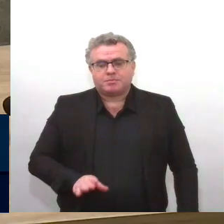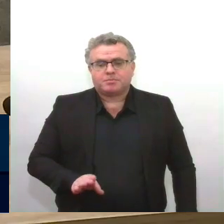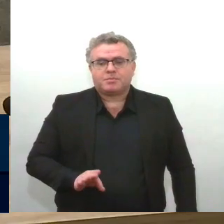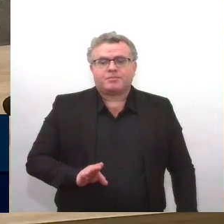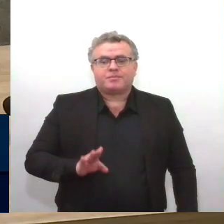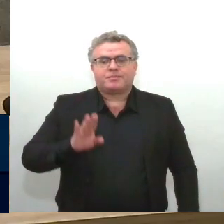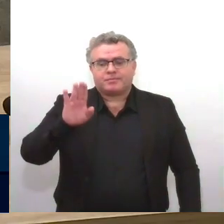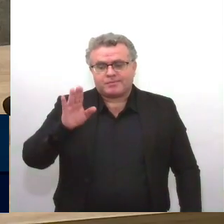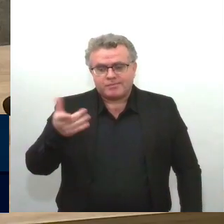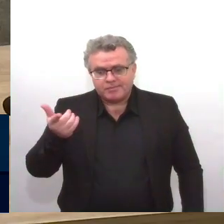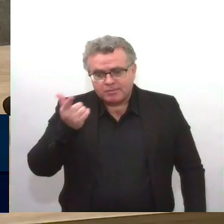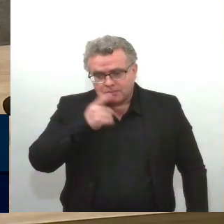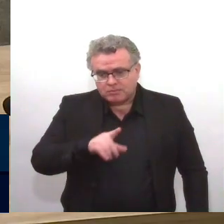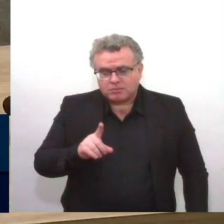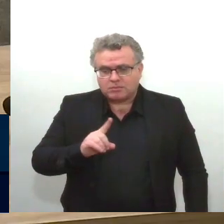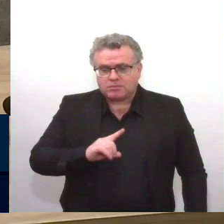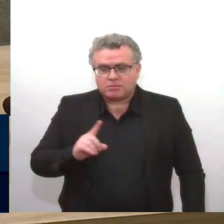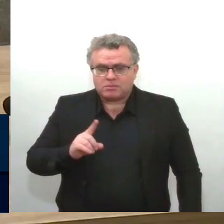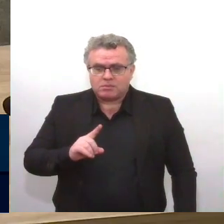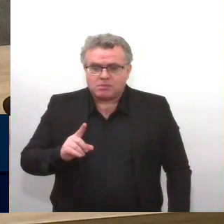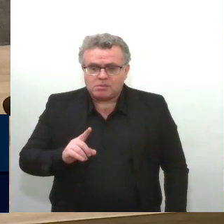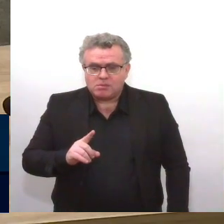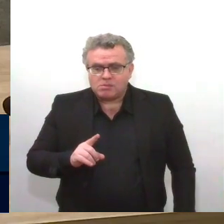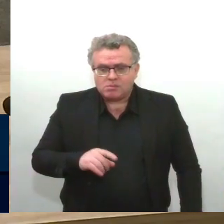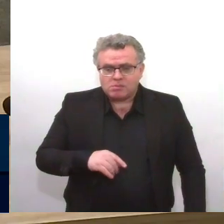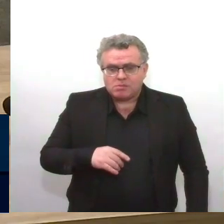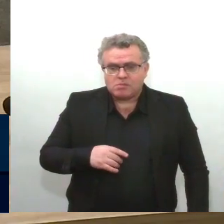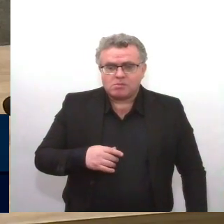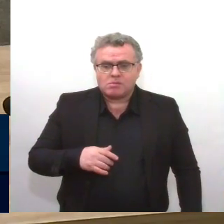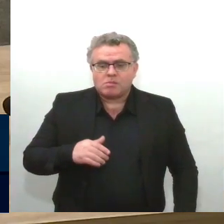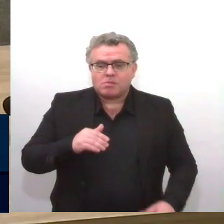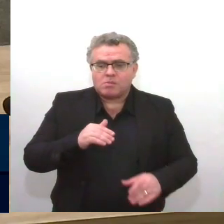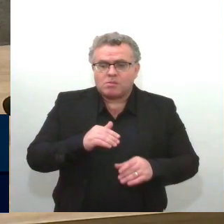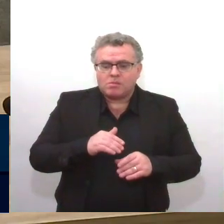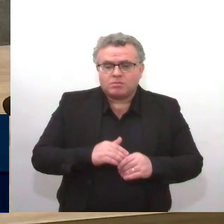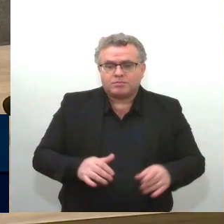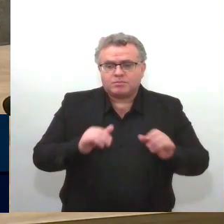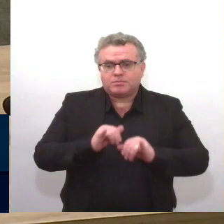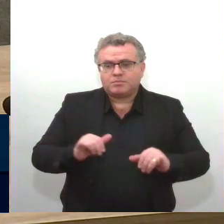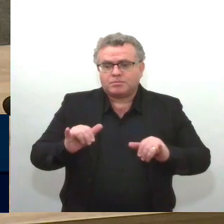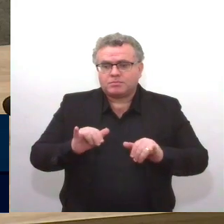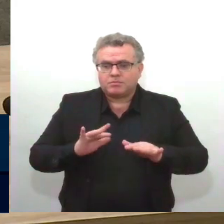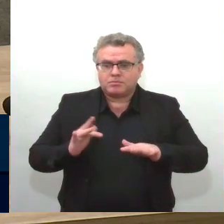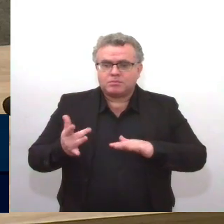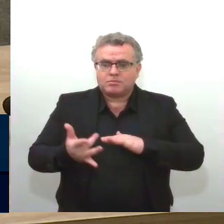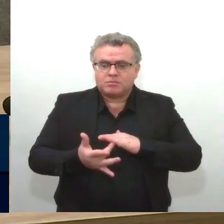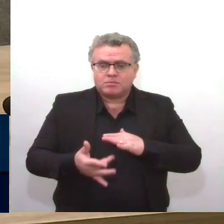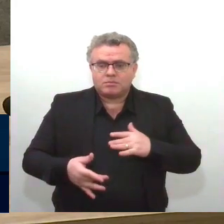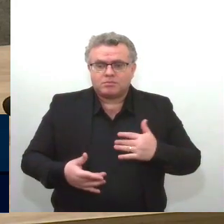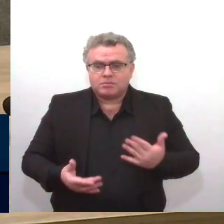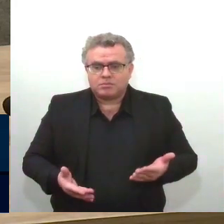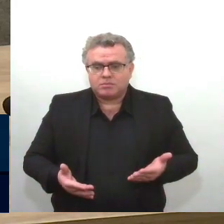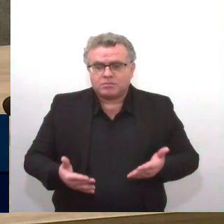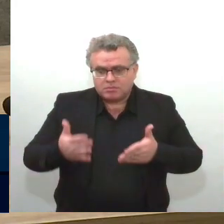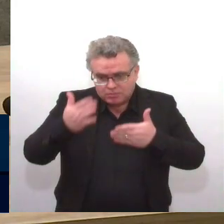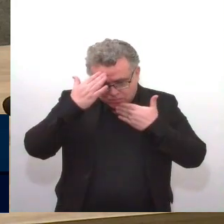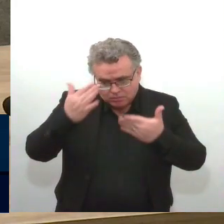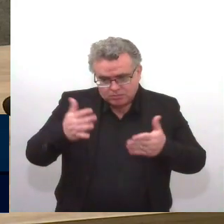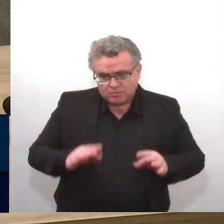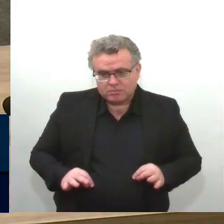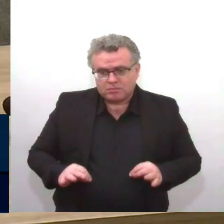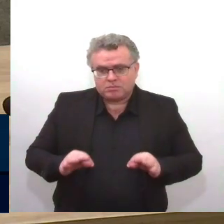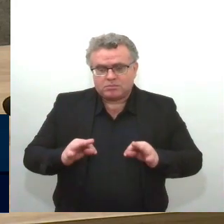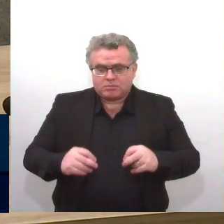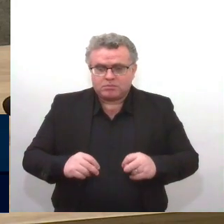a Vitória voltaram pras redes sociais e gravaram vídeo de agradecimento ao voto porque